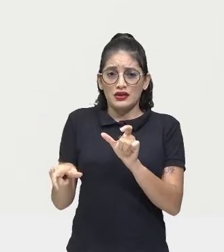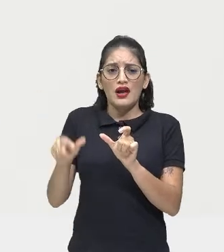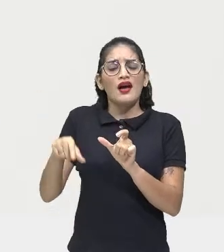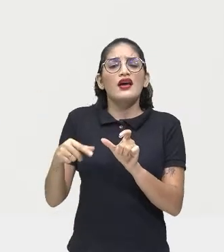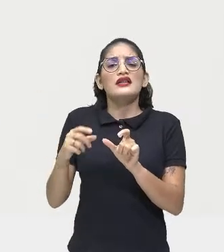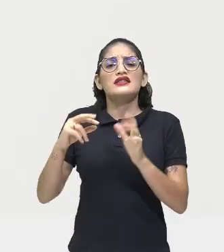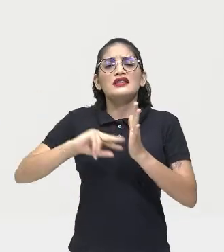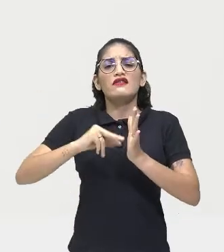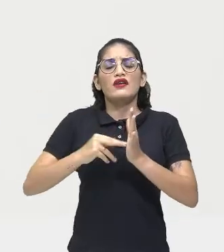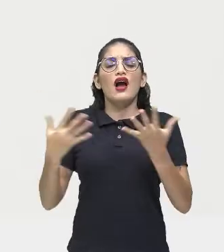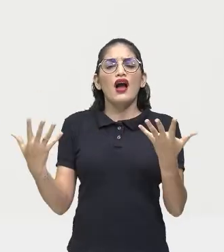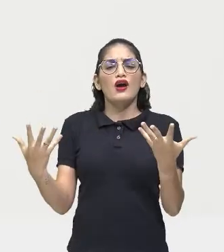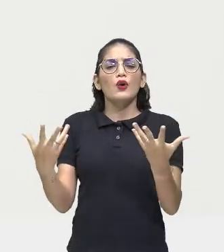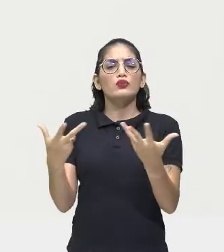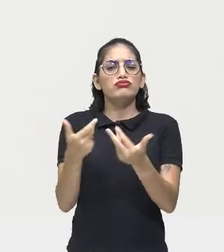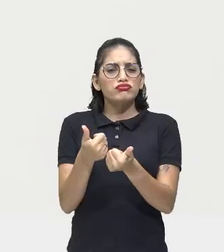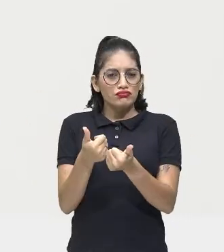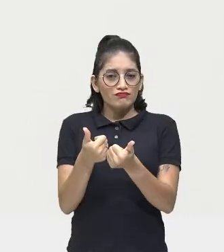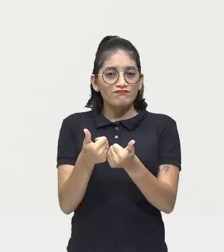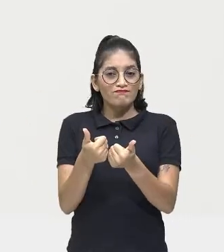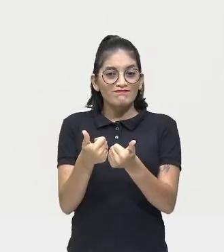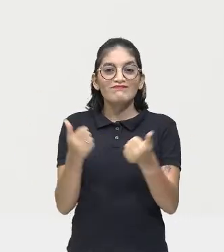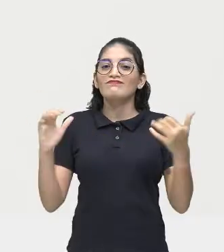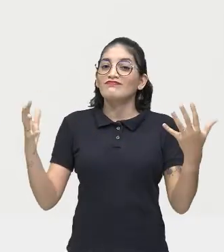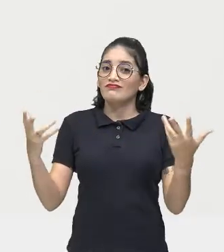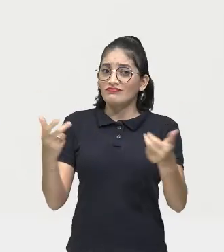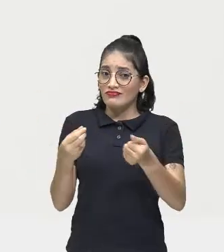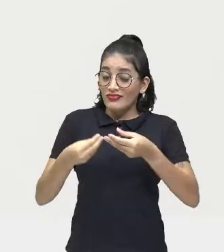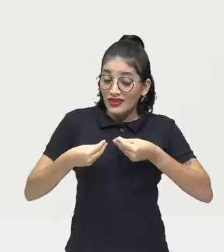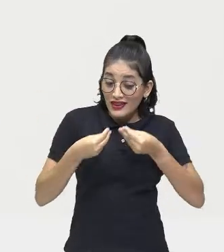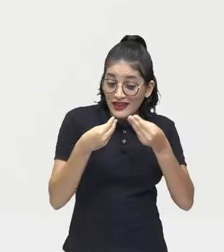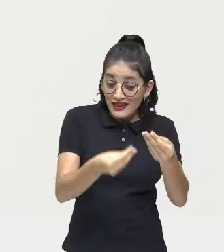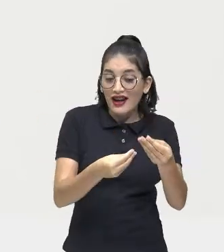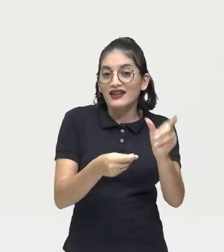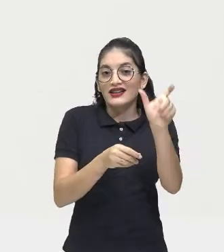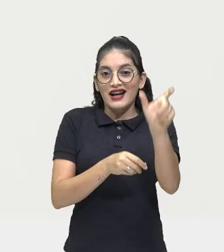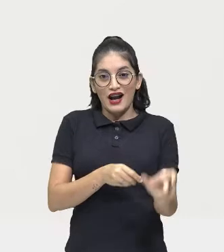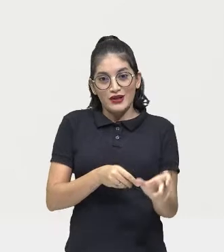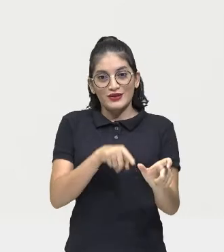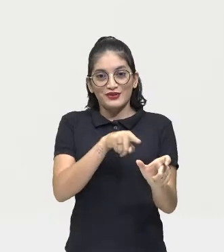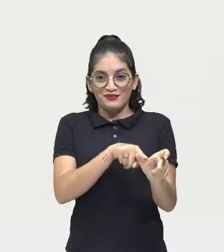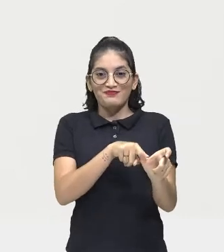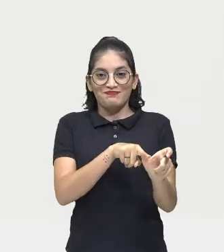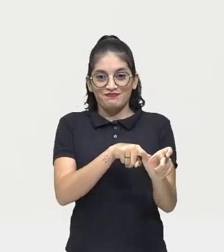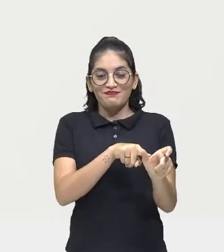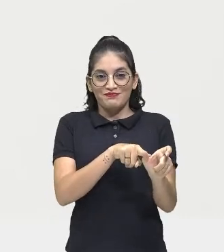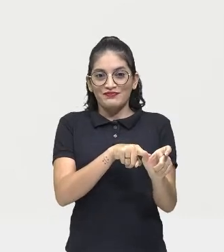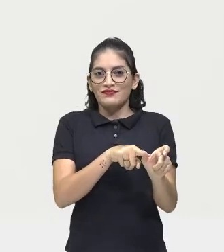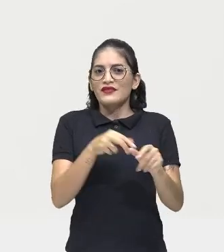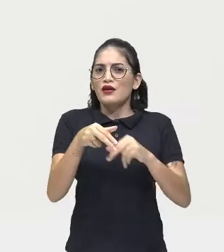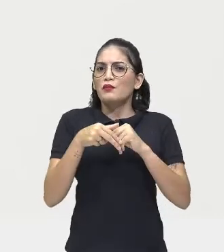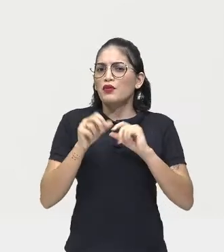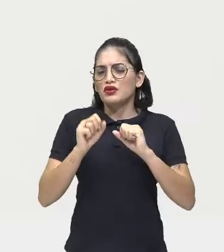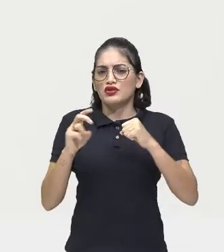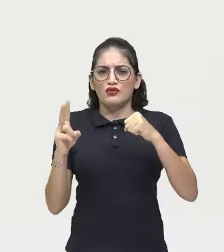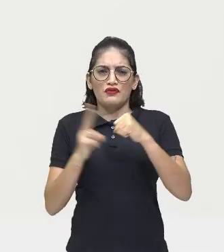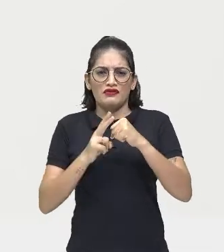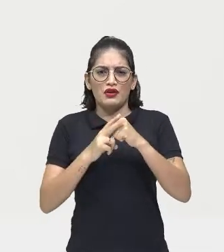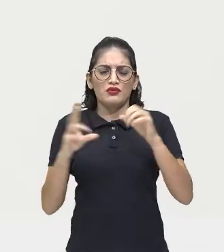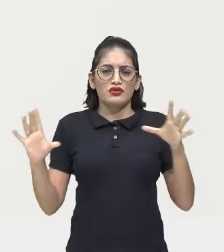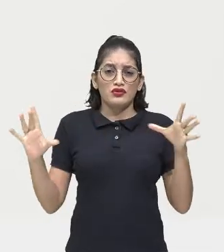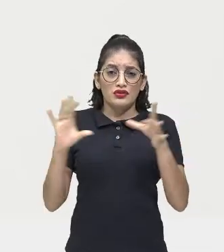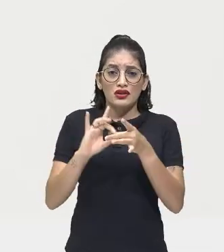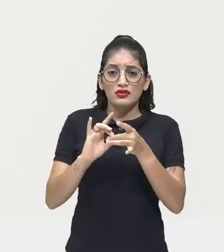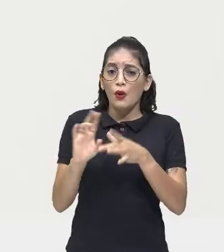qualidade, observem, uma qualidade atribuída ao sujeito, por meio de um verbo de ligação